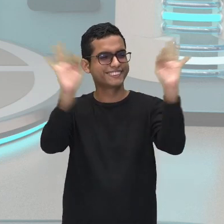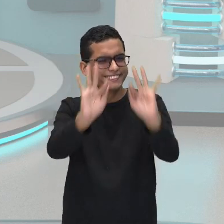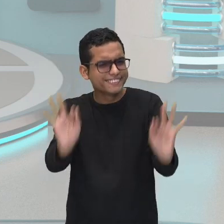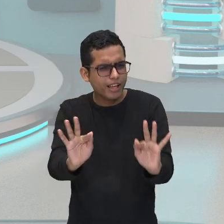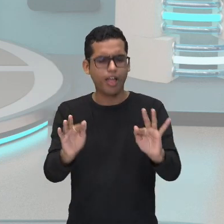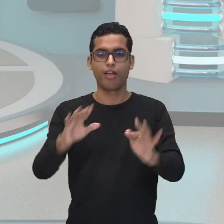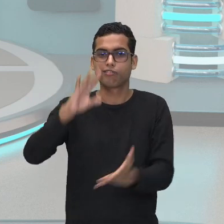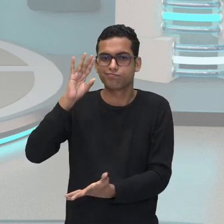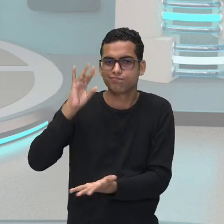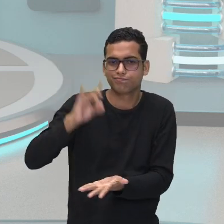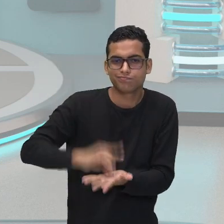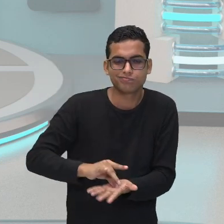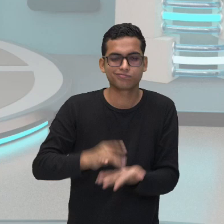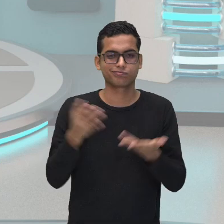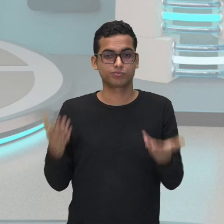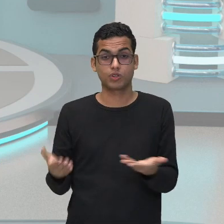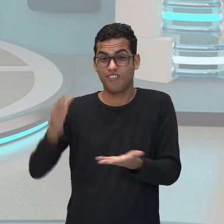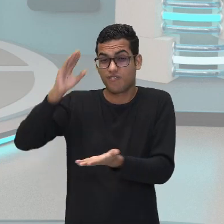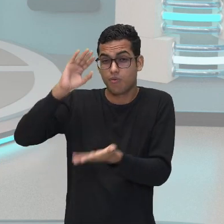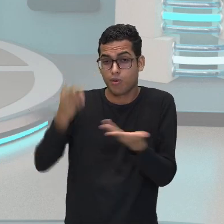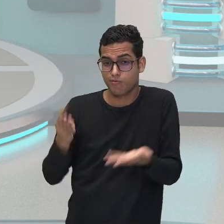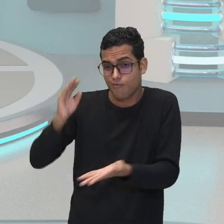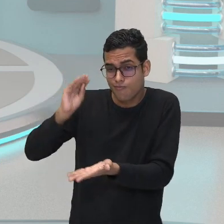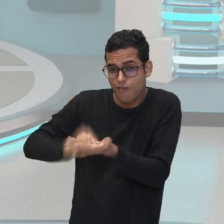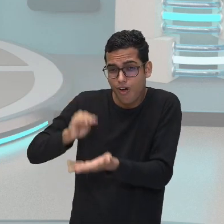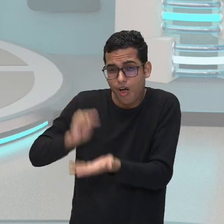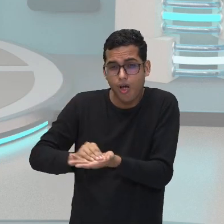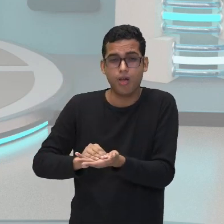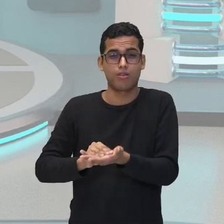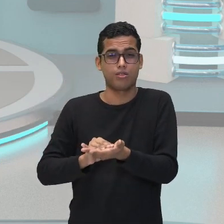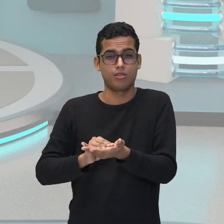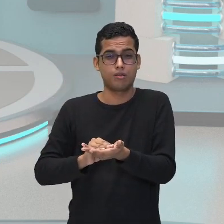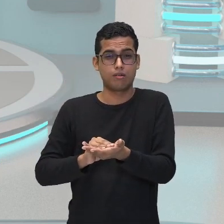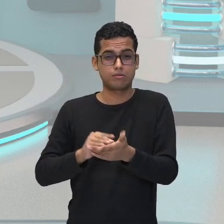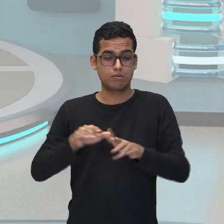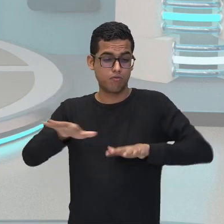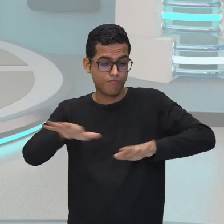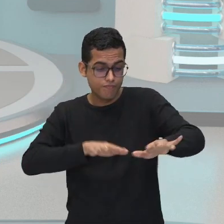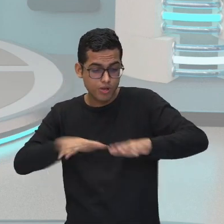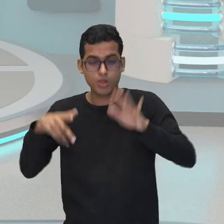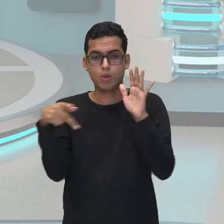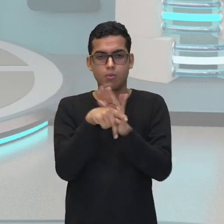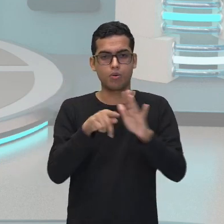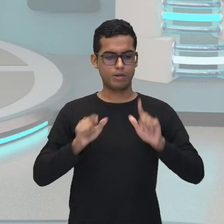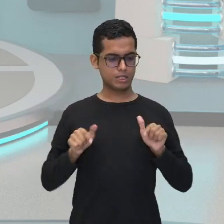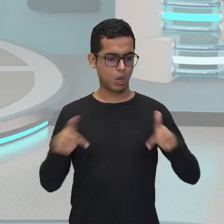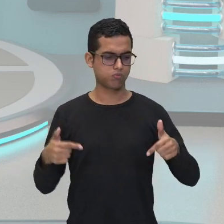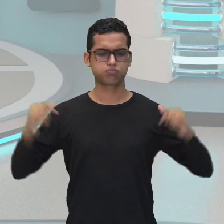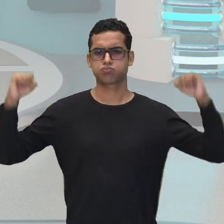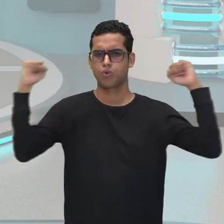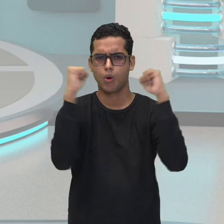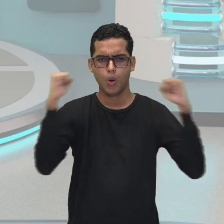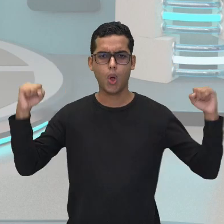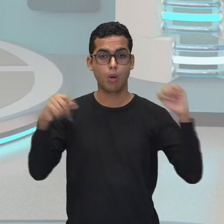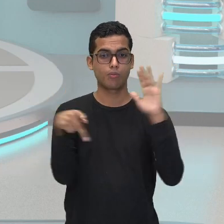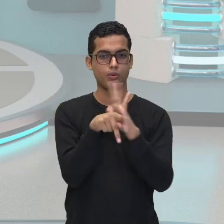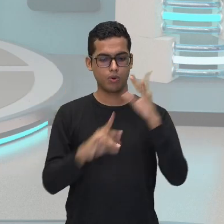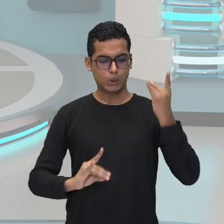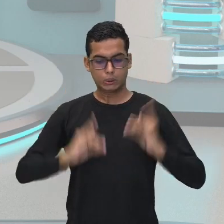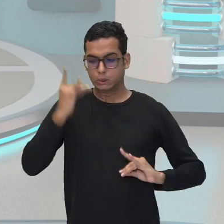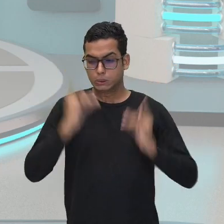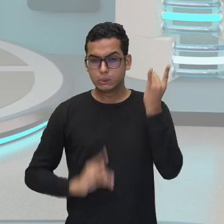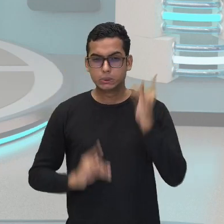indivíduo. Então, quando há uma falta desse movimento que a atividade física proporciona, obviamente esses hormônios eles não